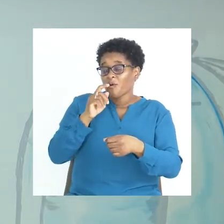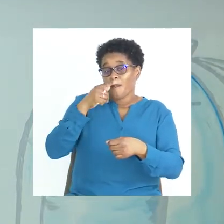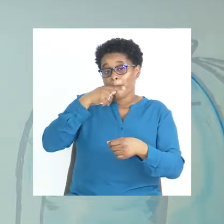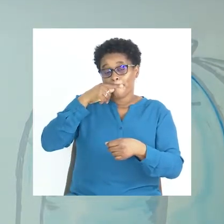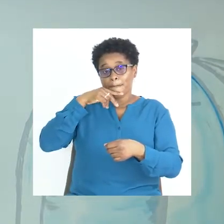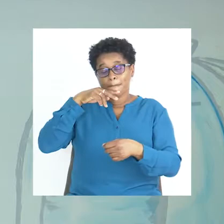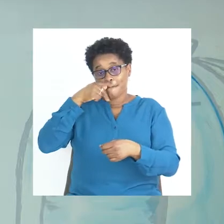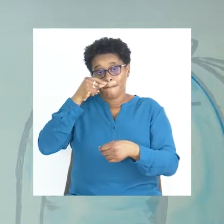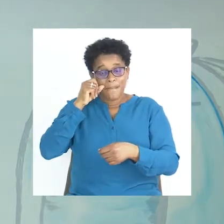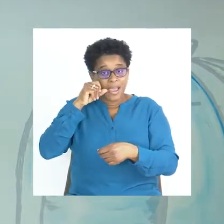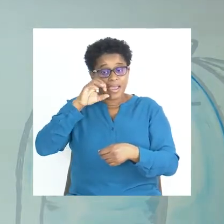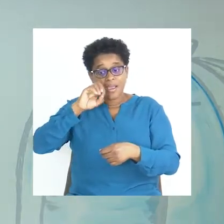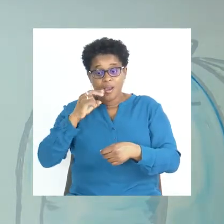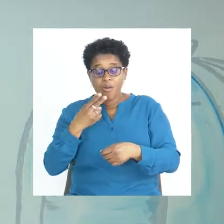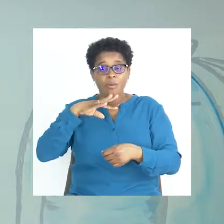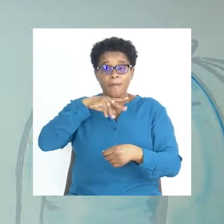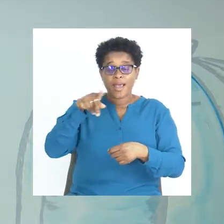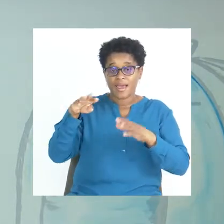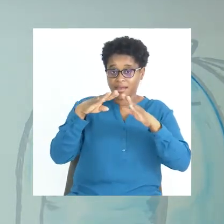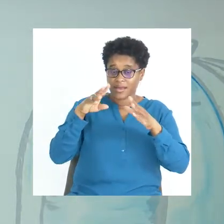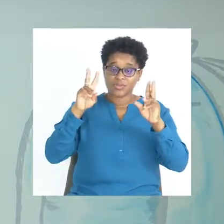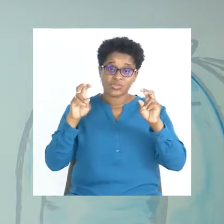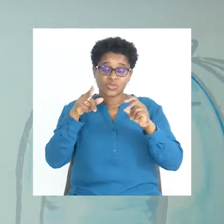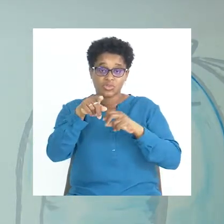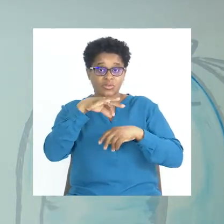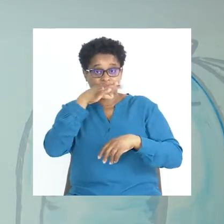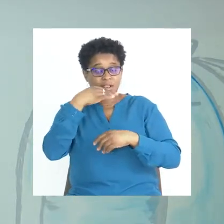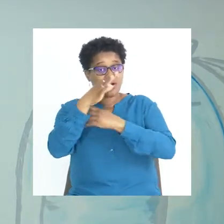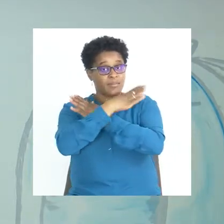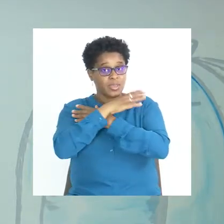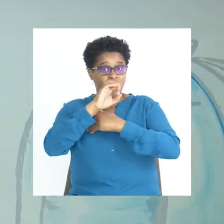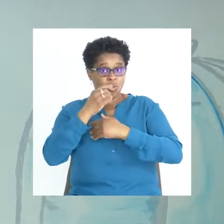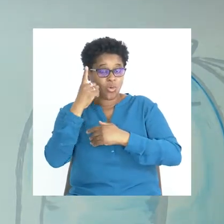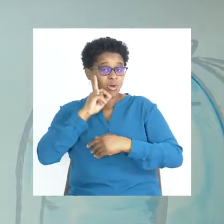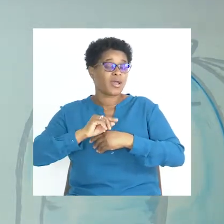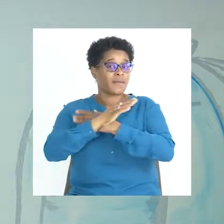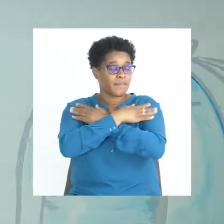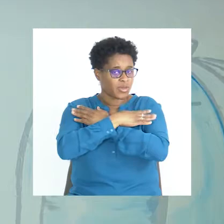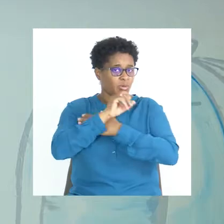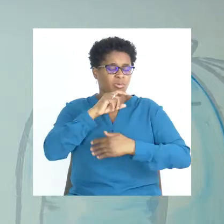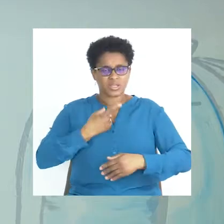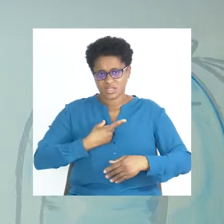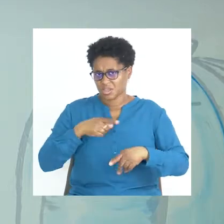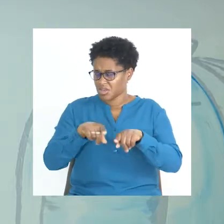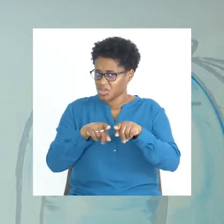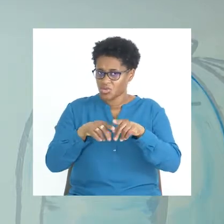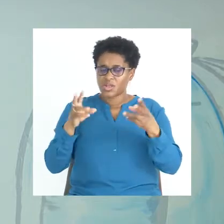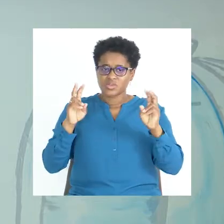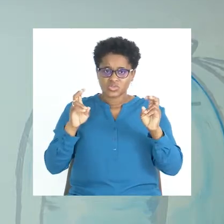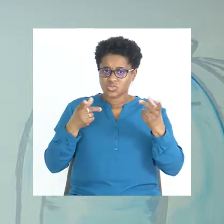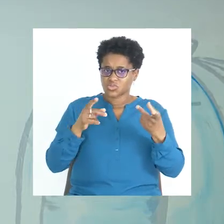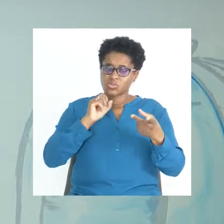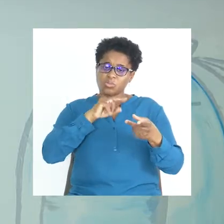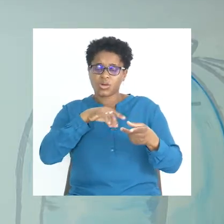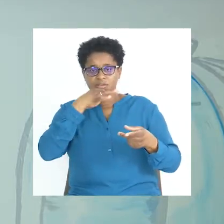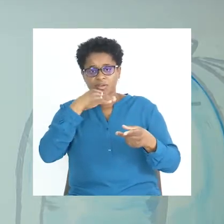com o pai lá em casa ou com a mãe. Um assunto que tu falavas com um amigo ou amiga pode não ser o mesmo assunto que podes falar com a